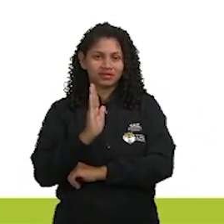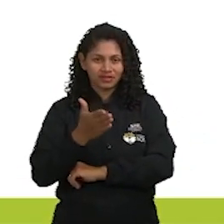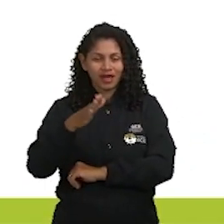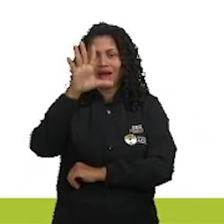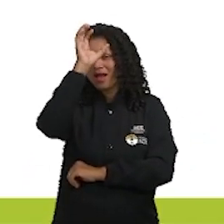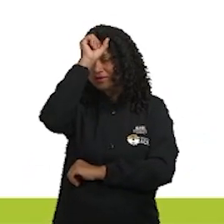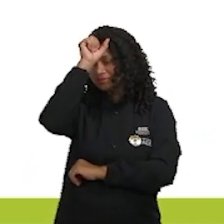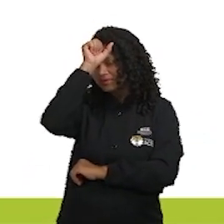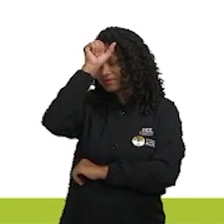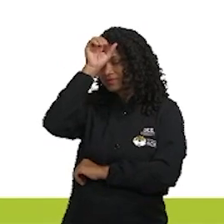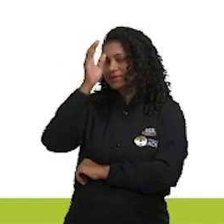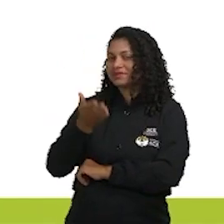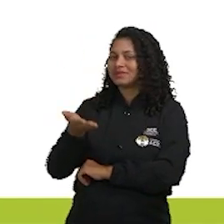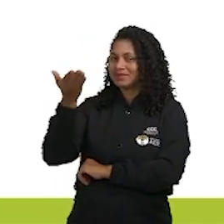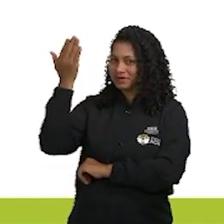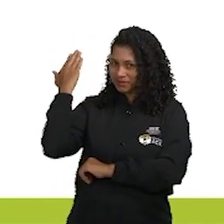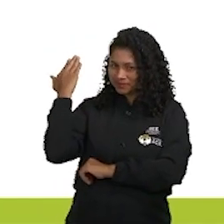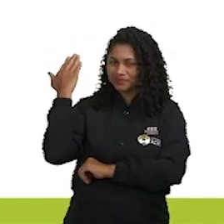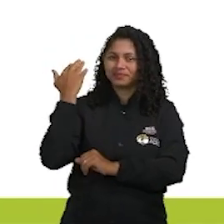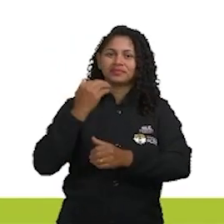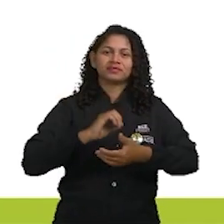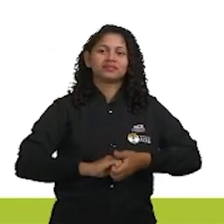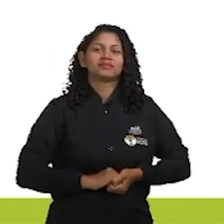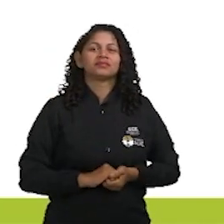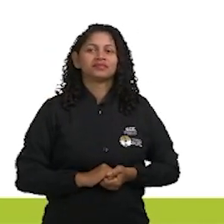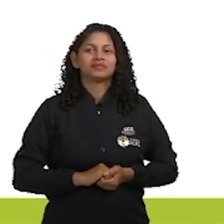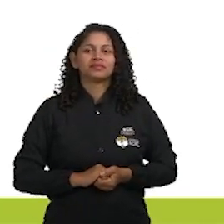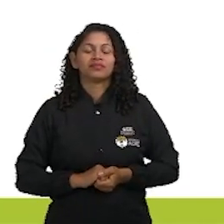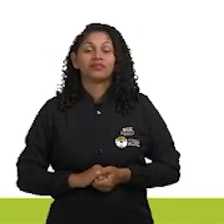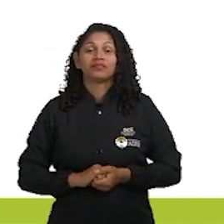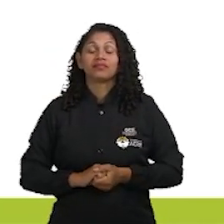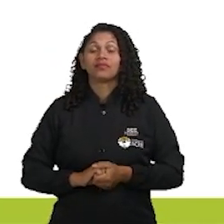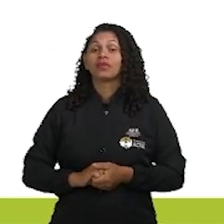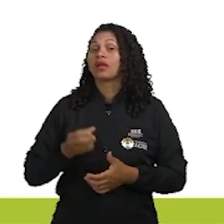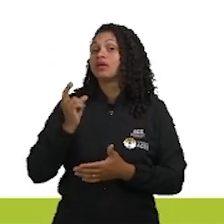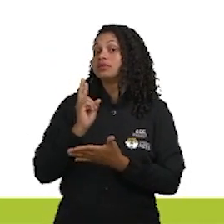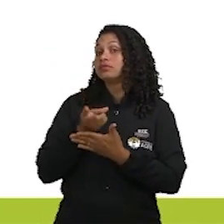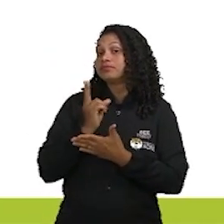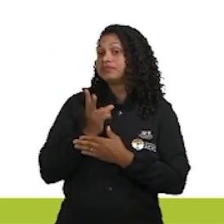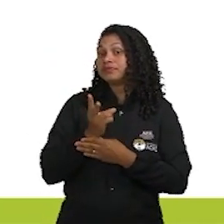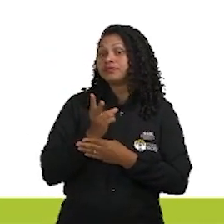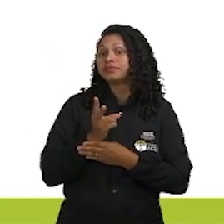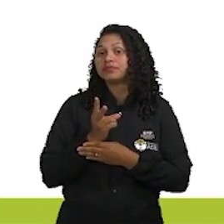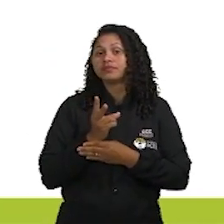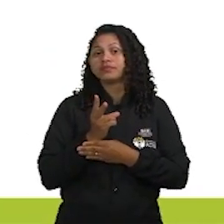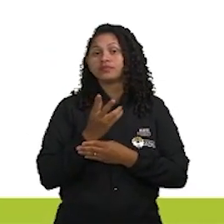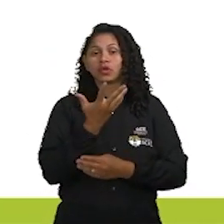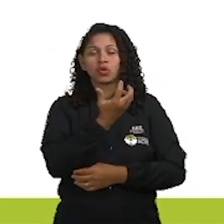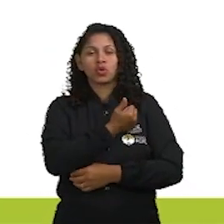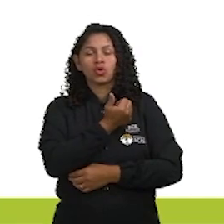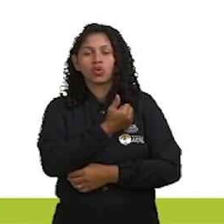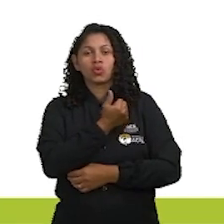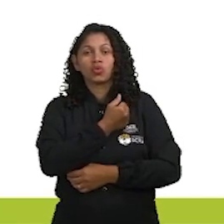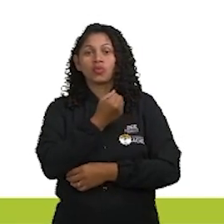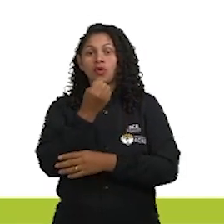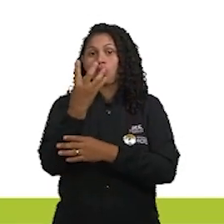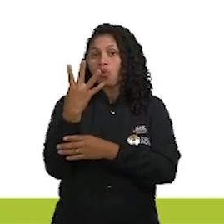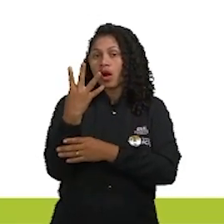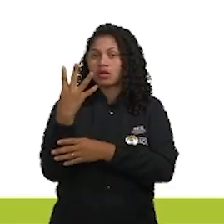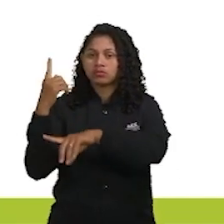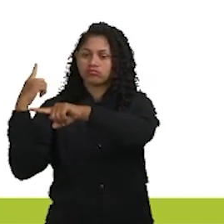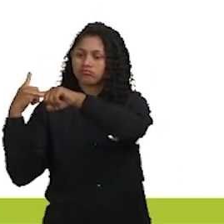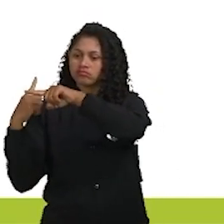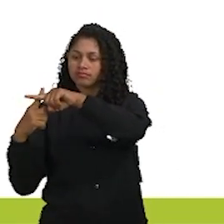aprendeu muito bem lá na parte de matemática. Toda vez, por exemplo, se eu tiver um número 4 positivo